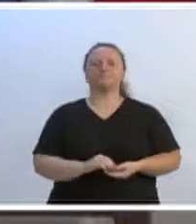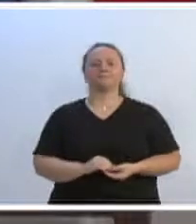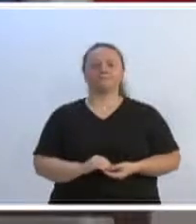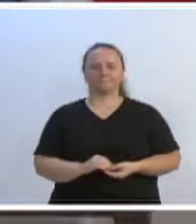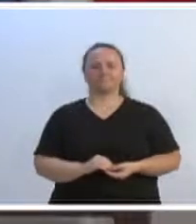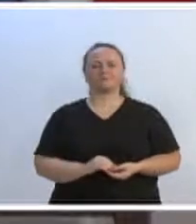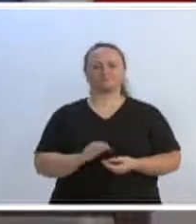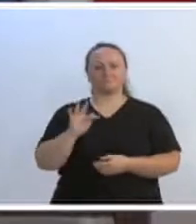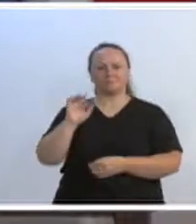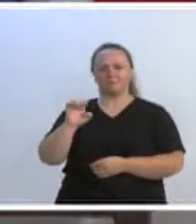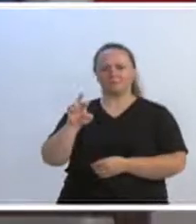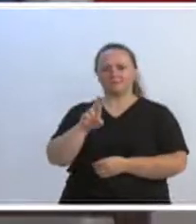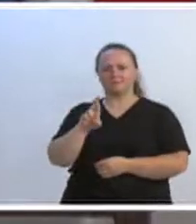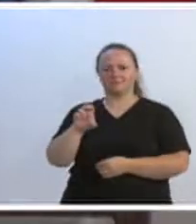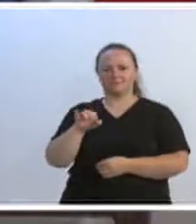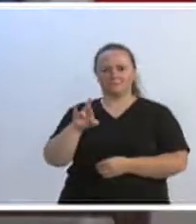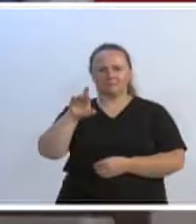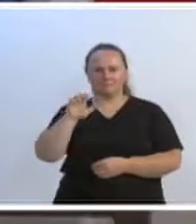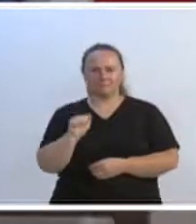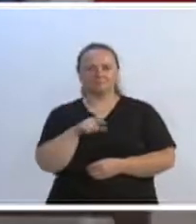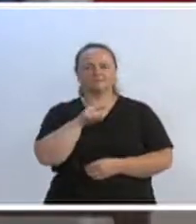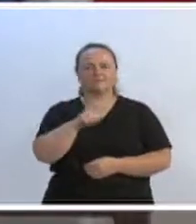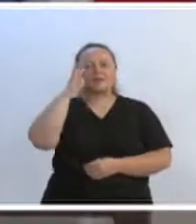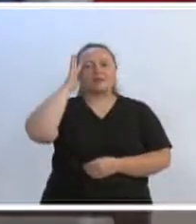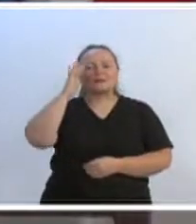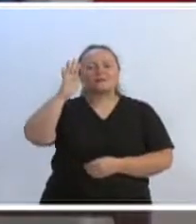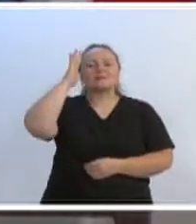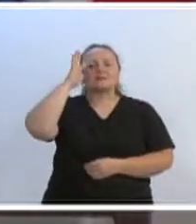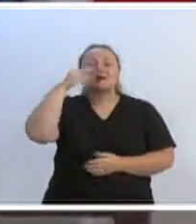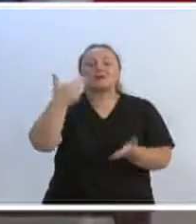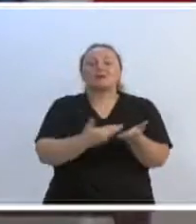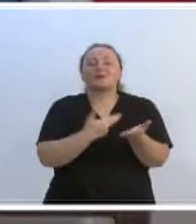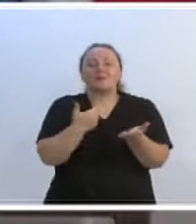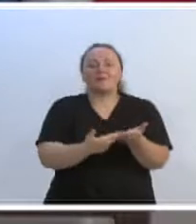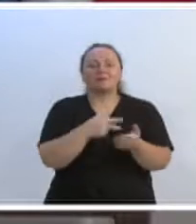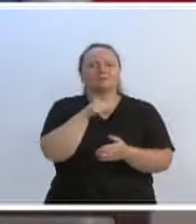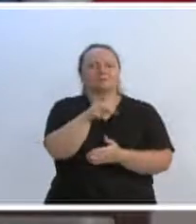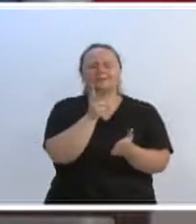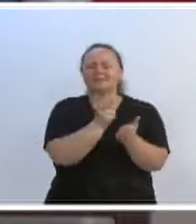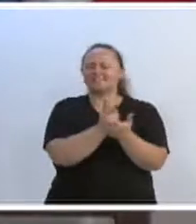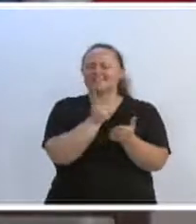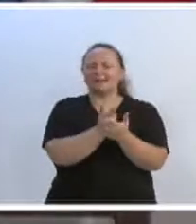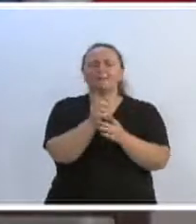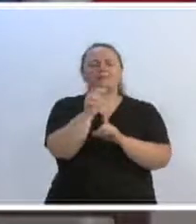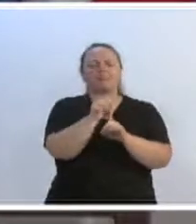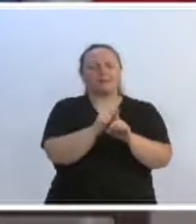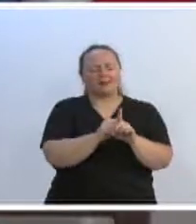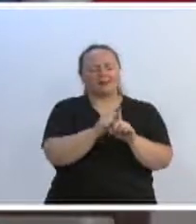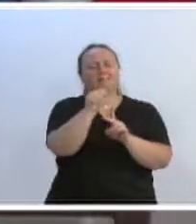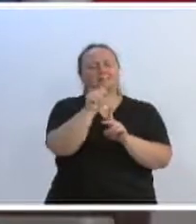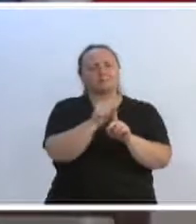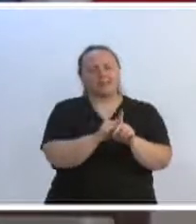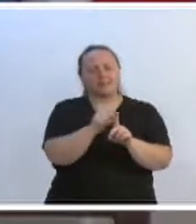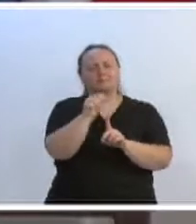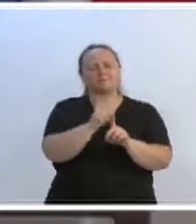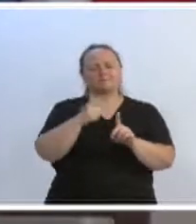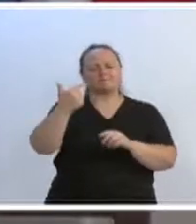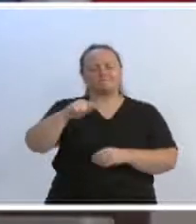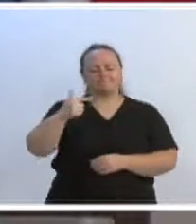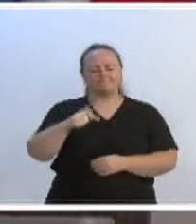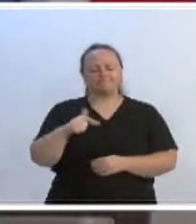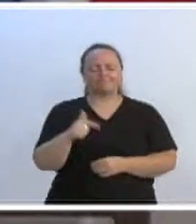e comemorar o centenário de uma publicação da revista Blumenau em Caderno. E